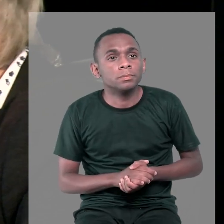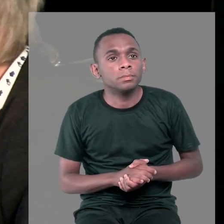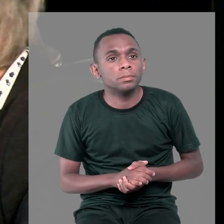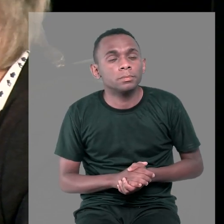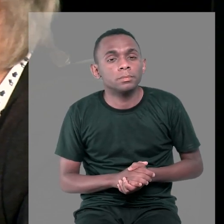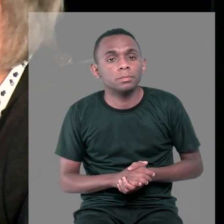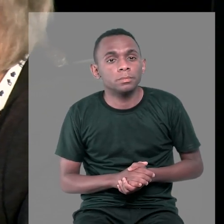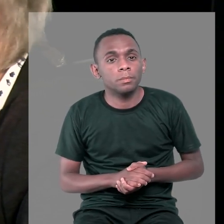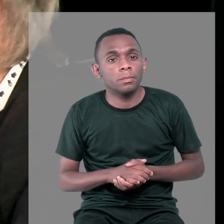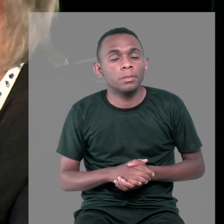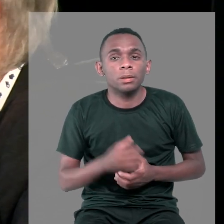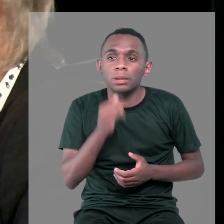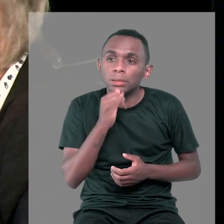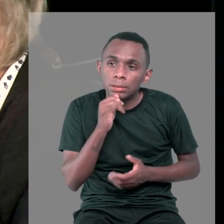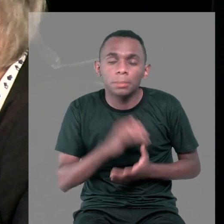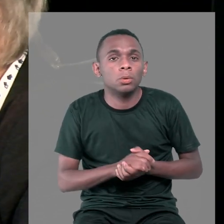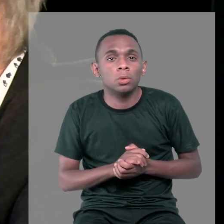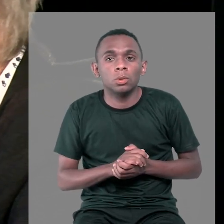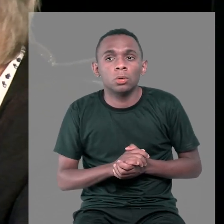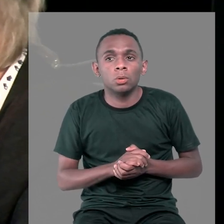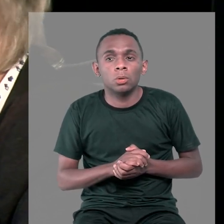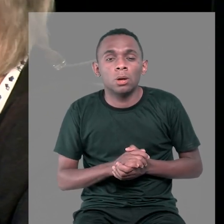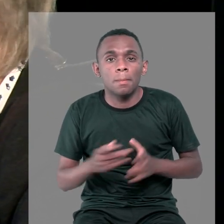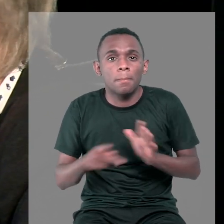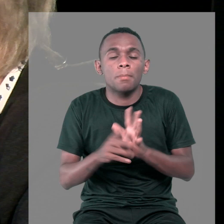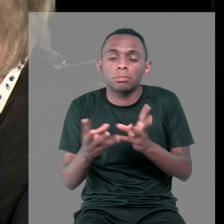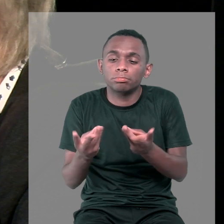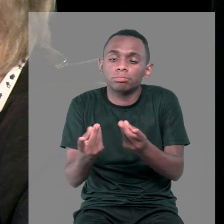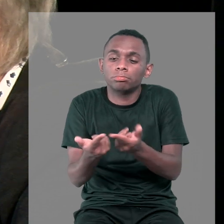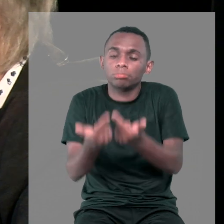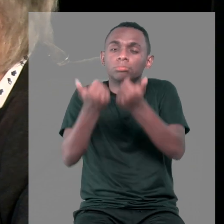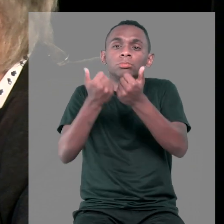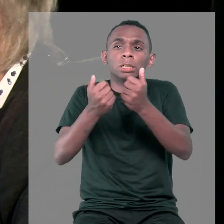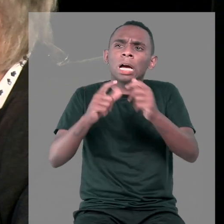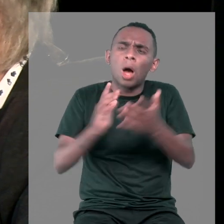que o capital impinge ao trabalhador.